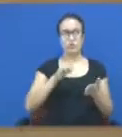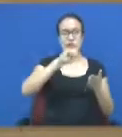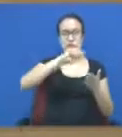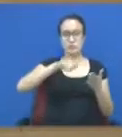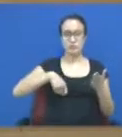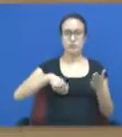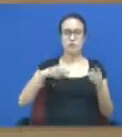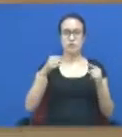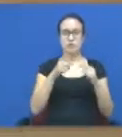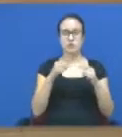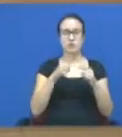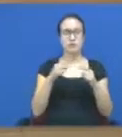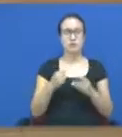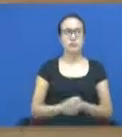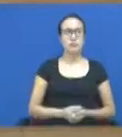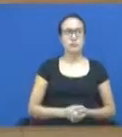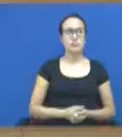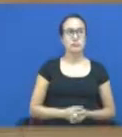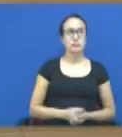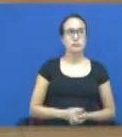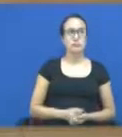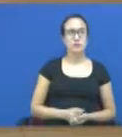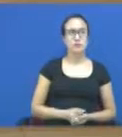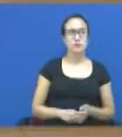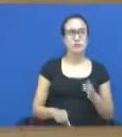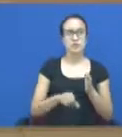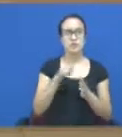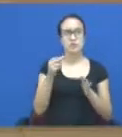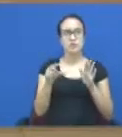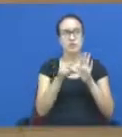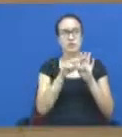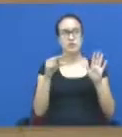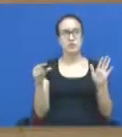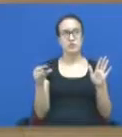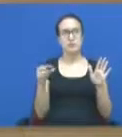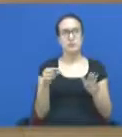relator especial. Primeiramente, apreciaremos a emenda número